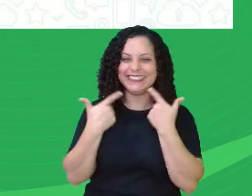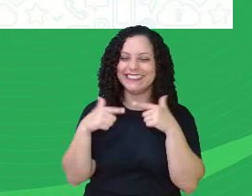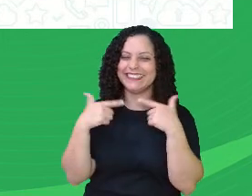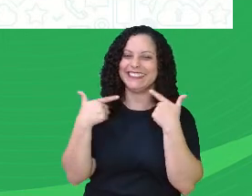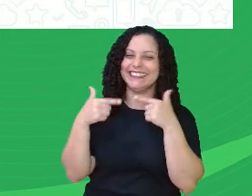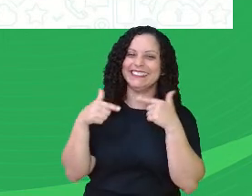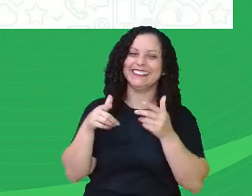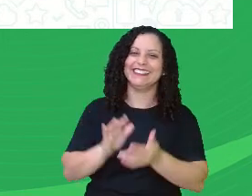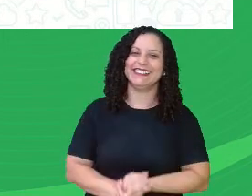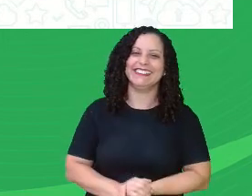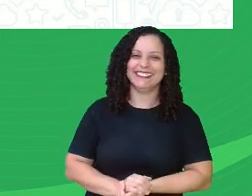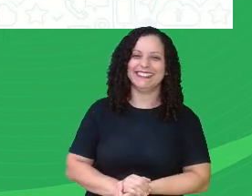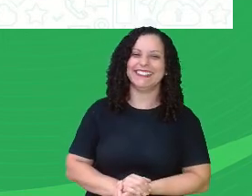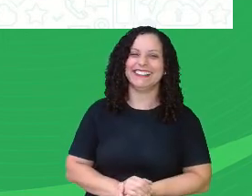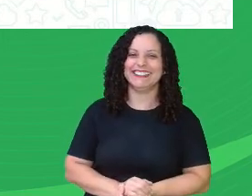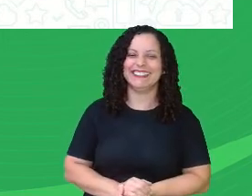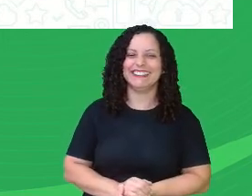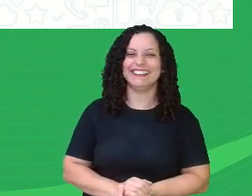Eita!